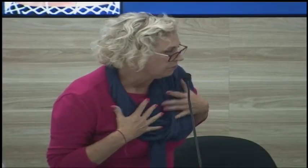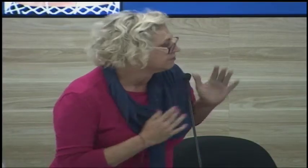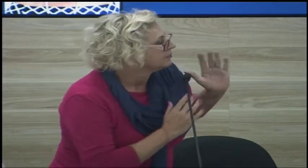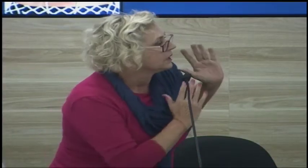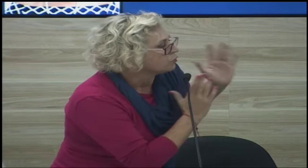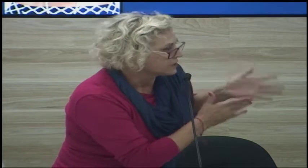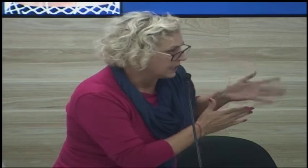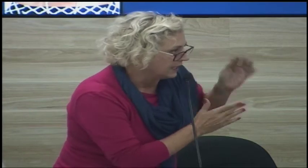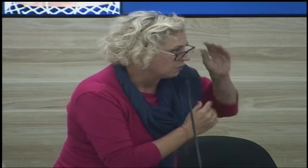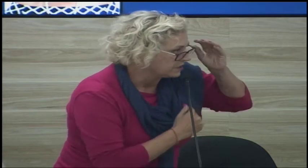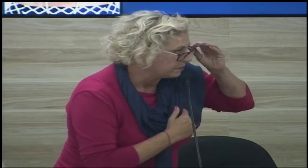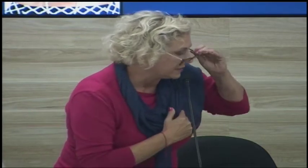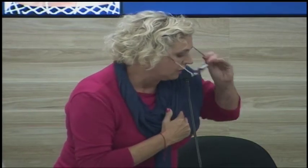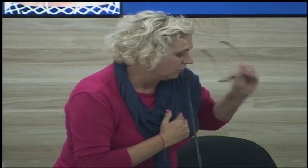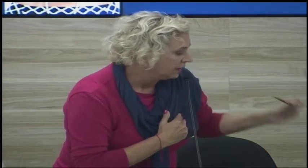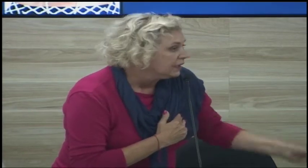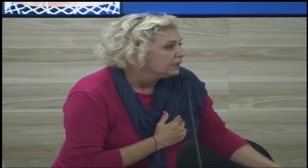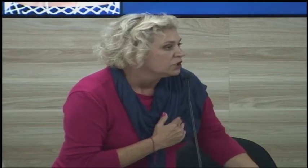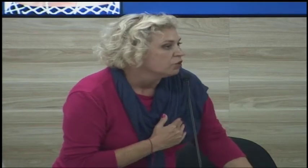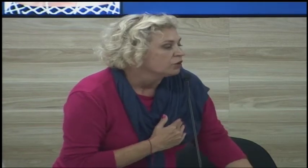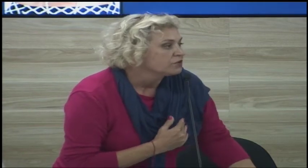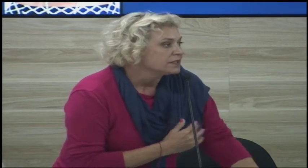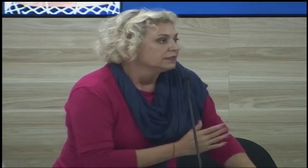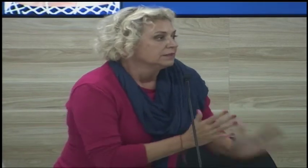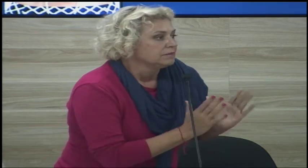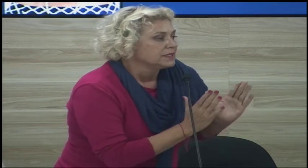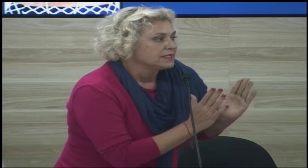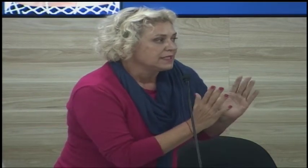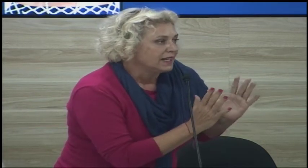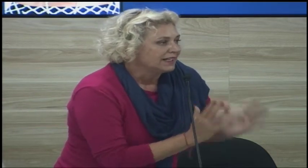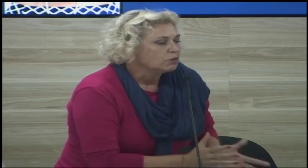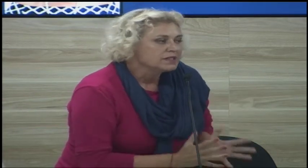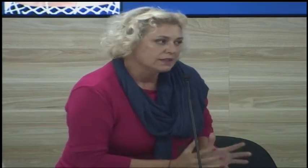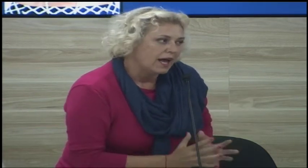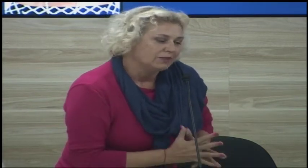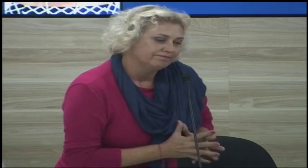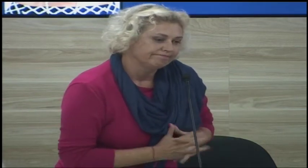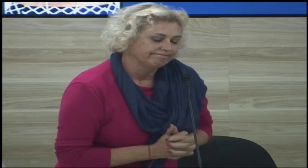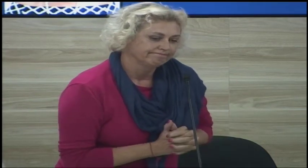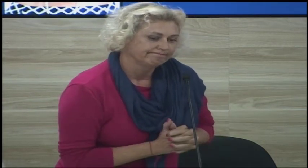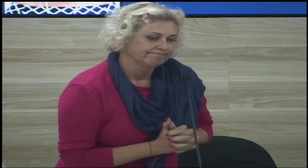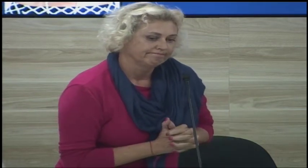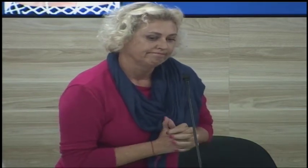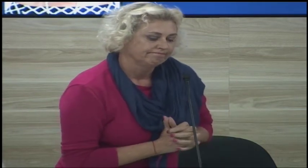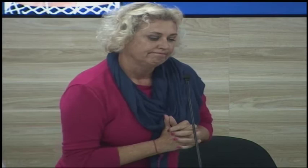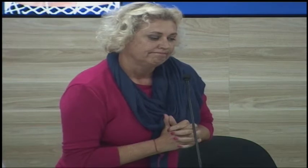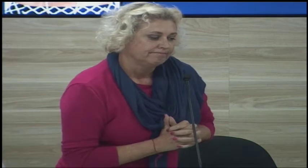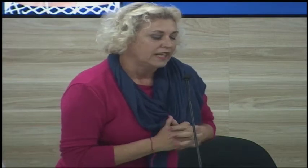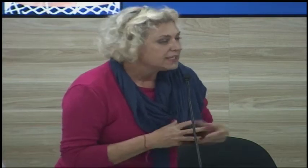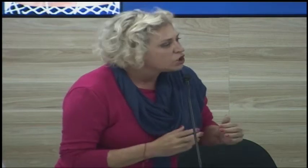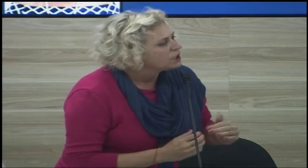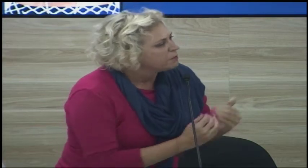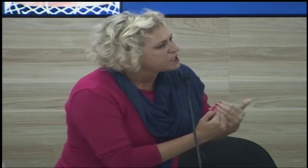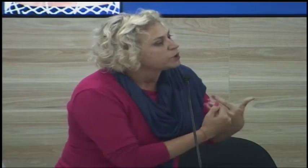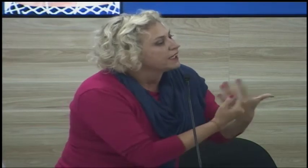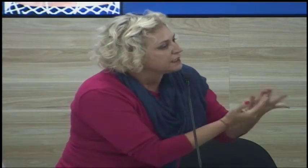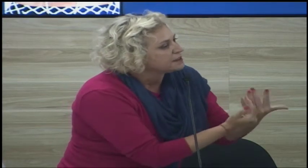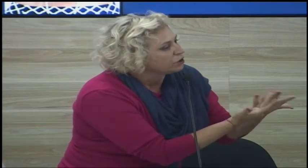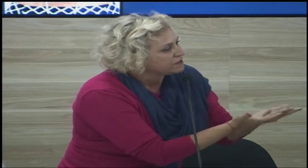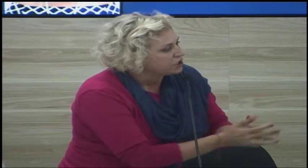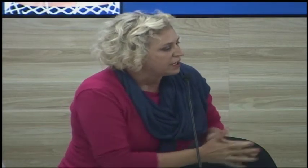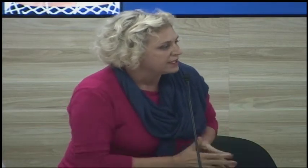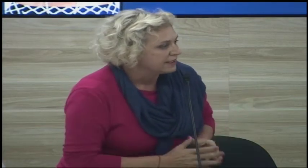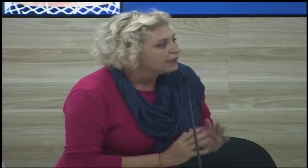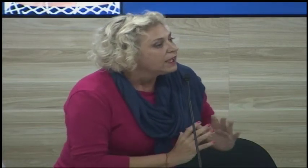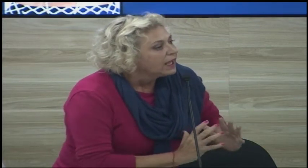não ser a concepção de outros se ela não está redigida mesmo que a intenção